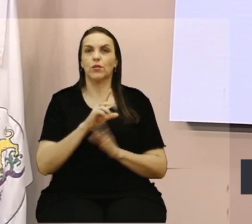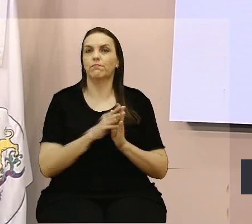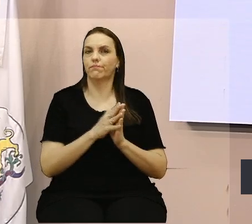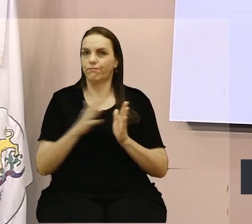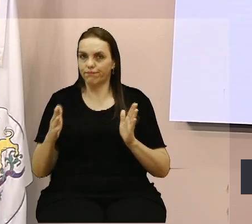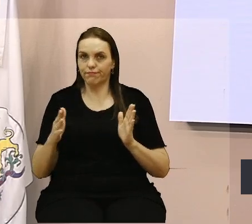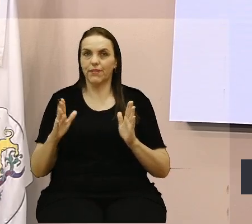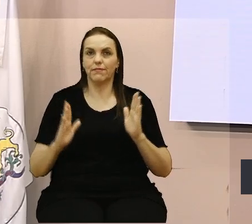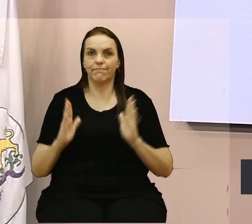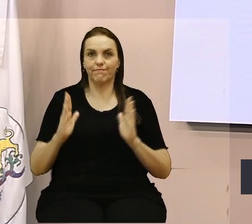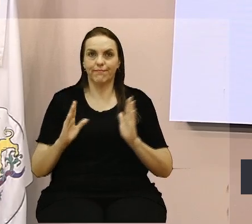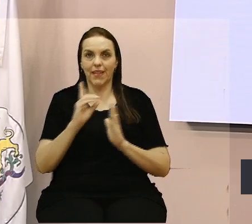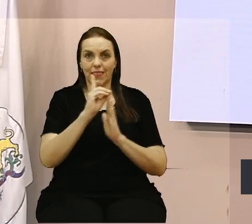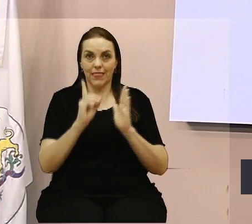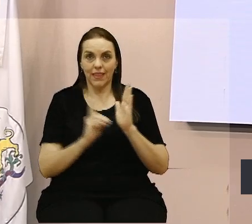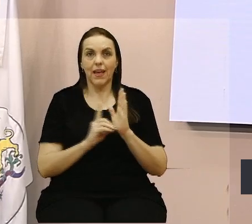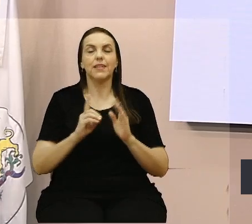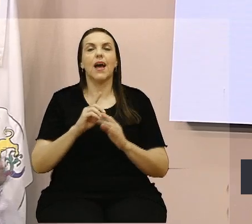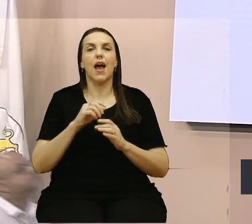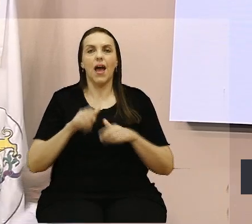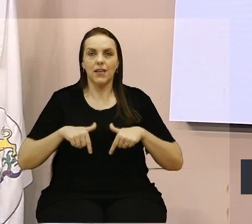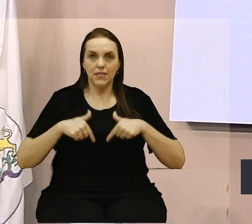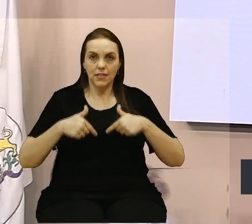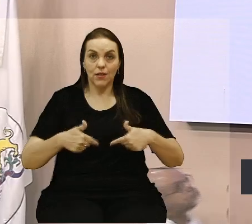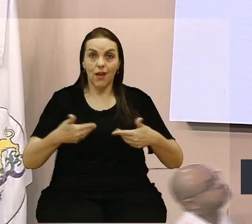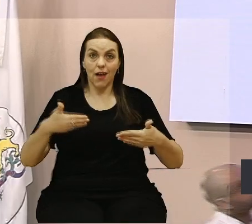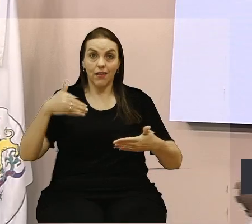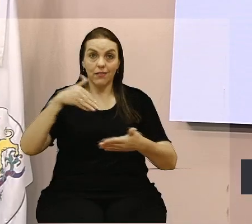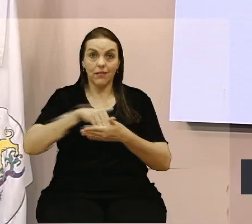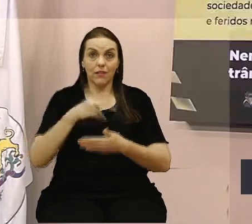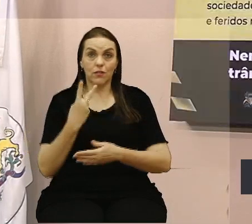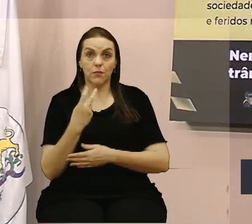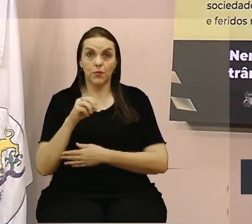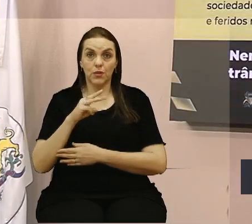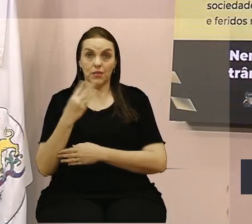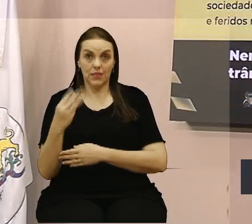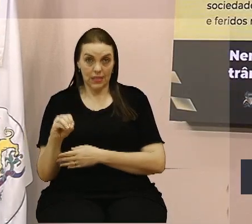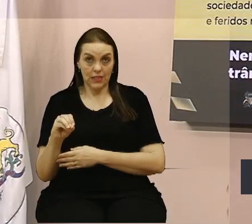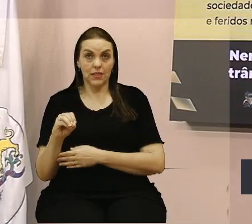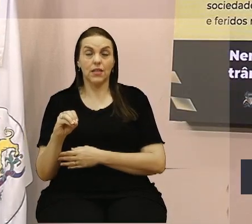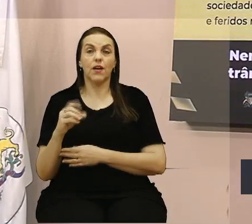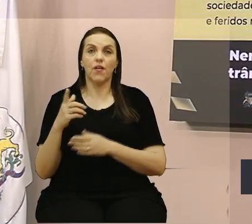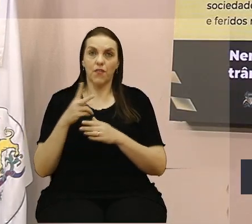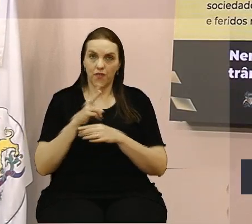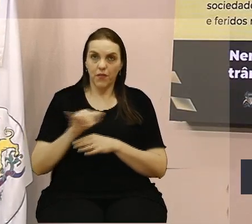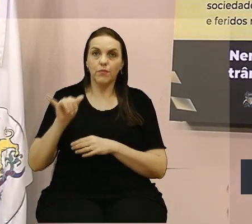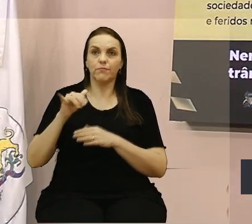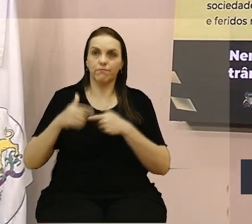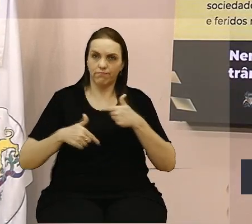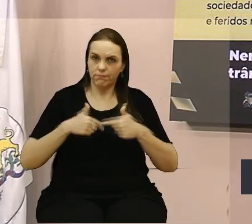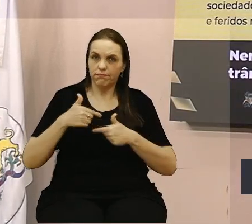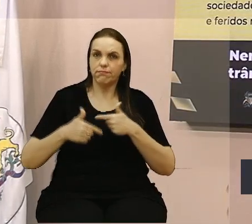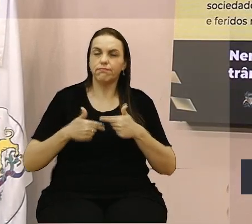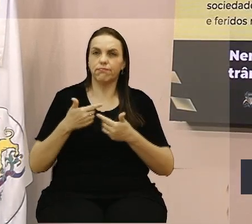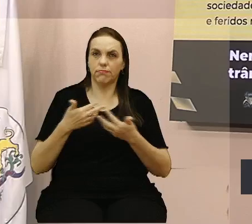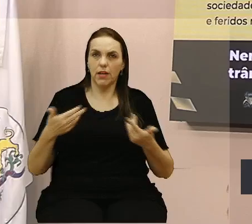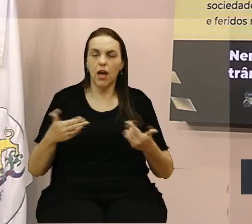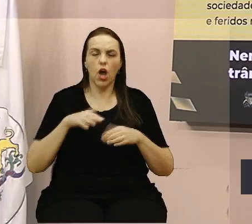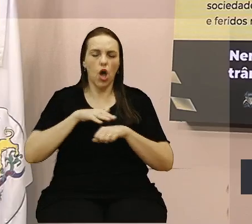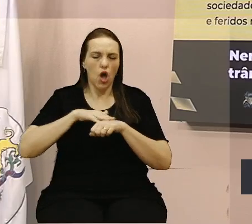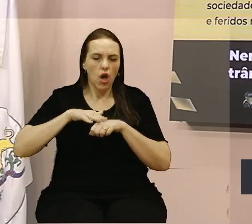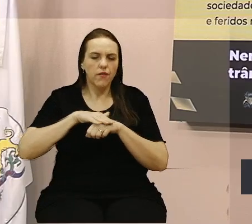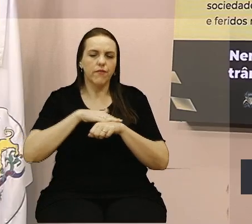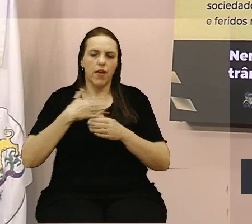então, né, já até 2030. Pode passar. E aqui, então, foi depois de muita